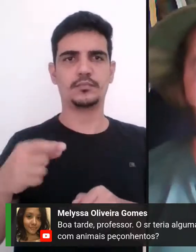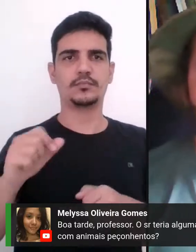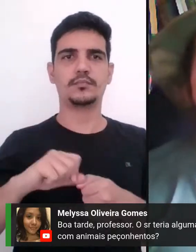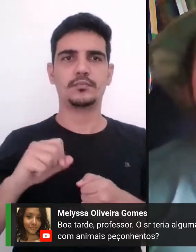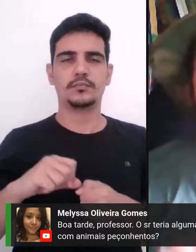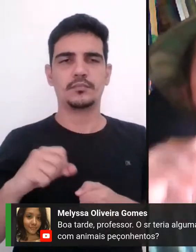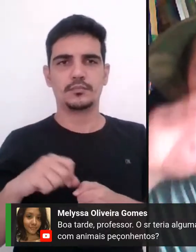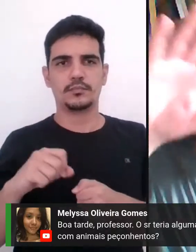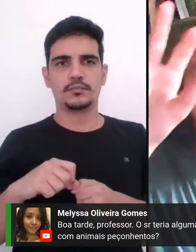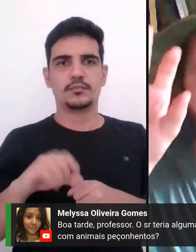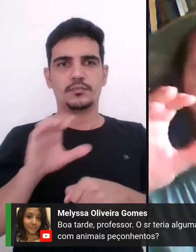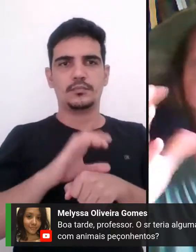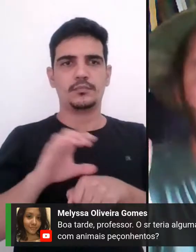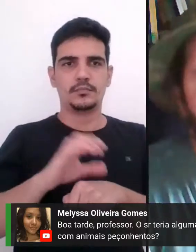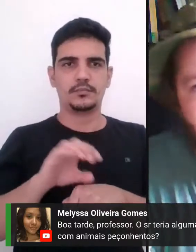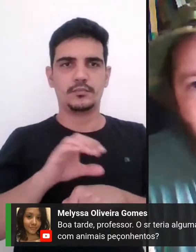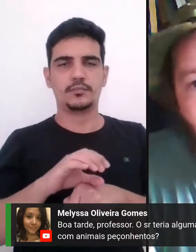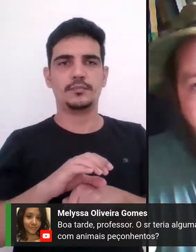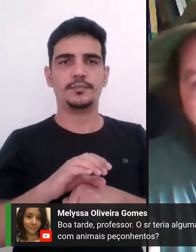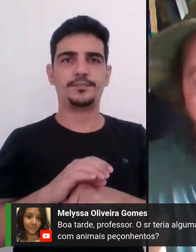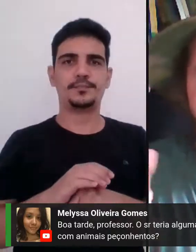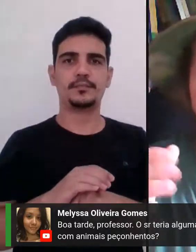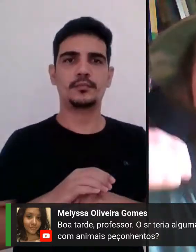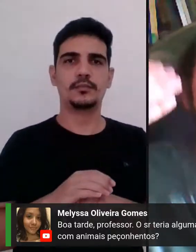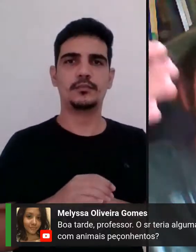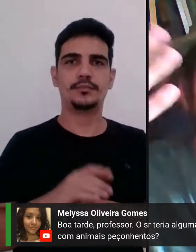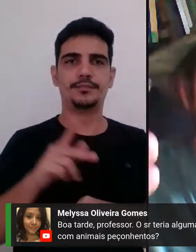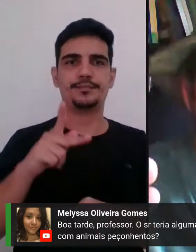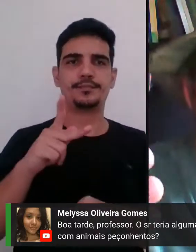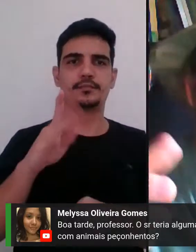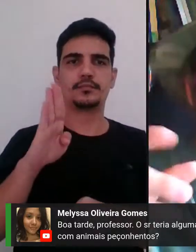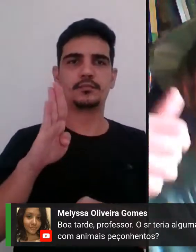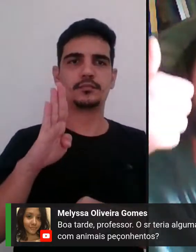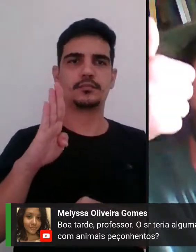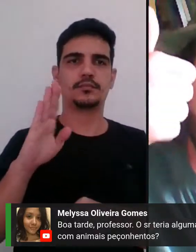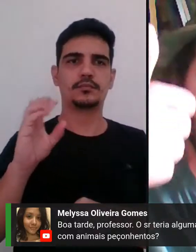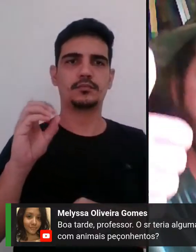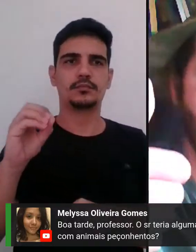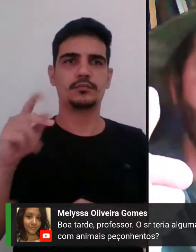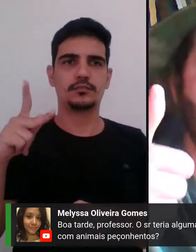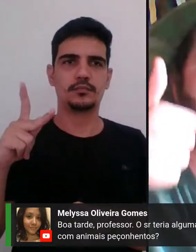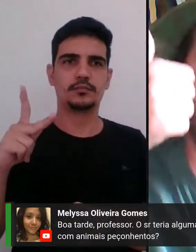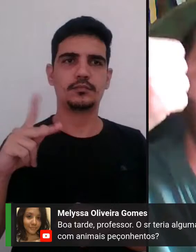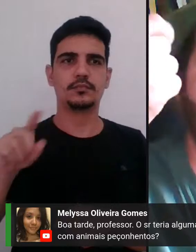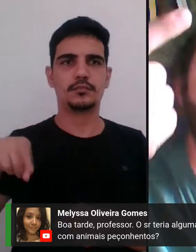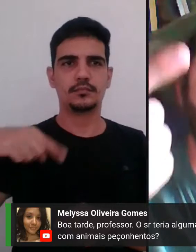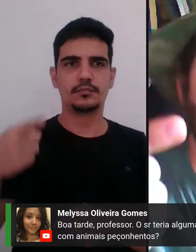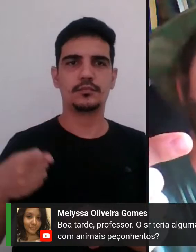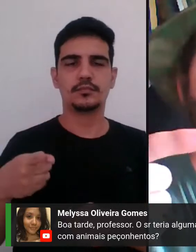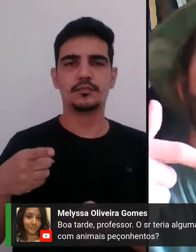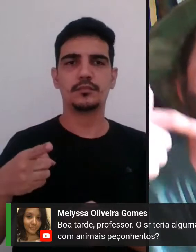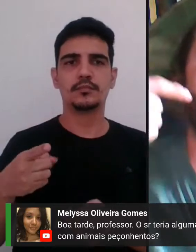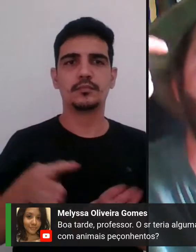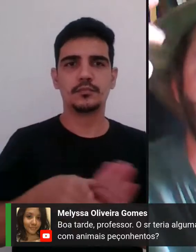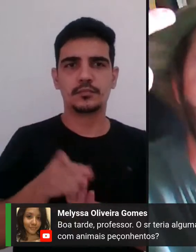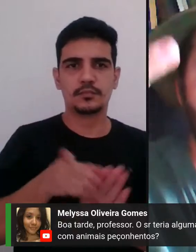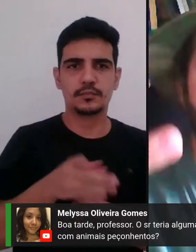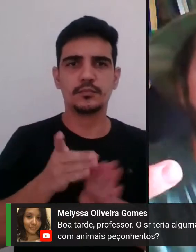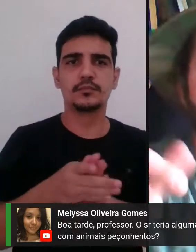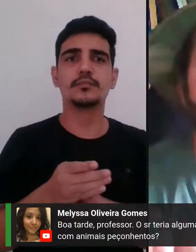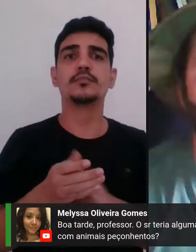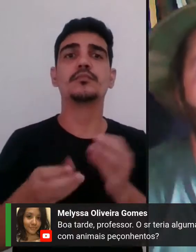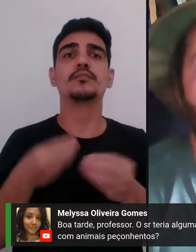Quebuc. É justamente para isso também, para orientar pessoas a saber reconhecer o que fazer em caso de